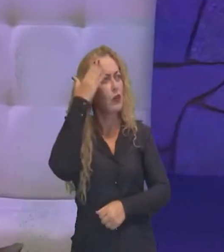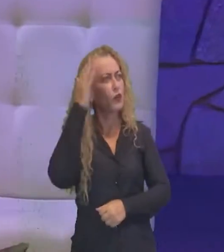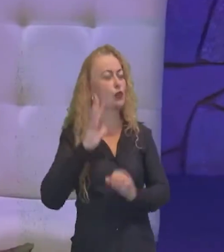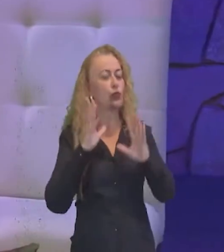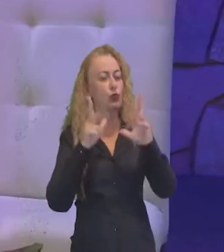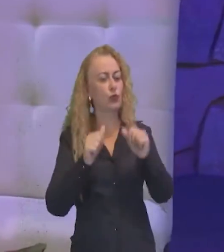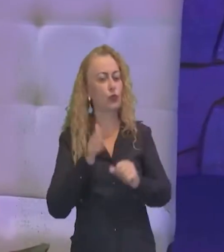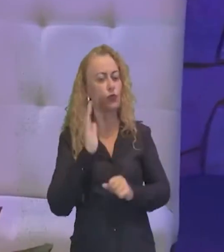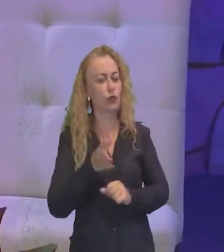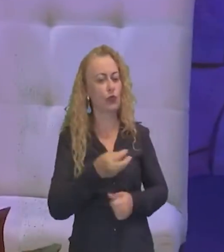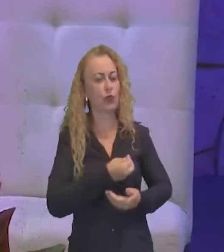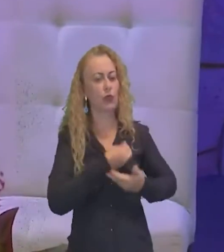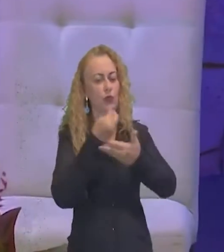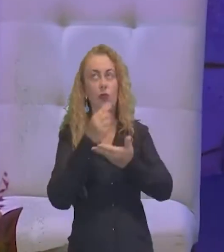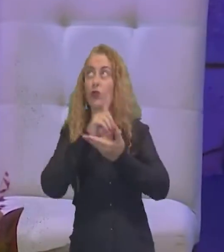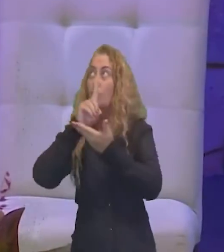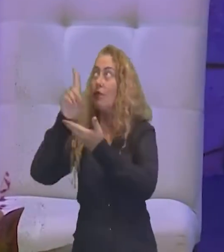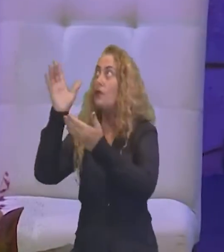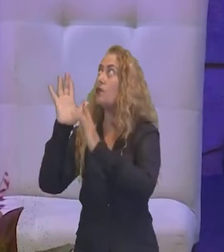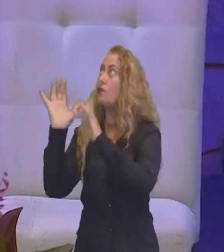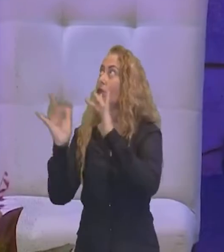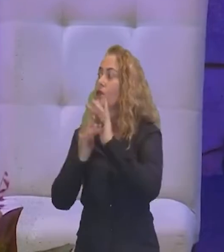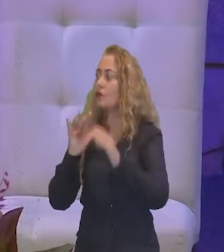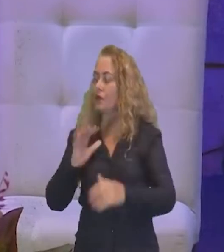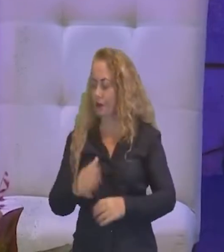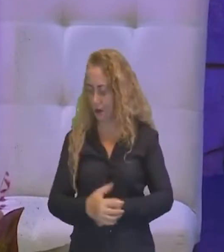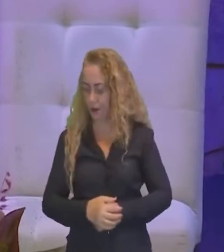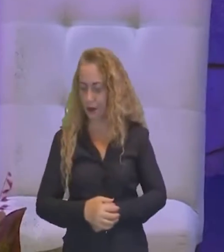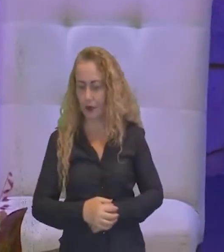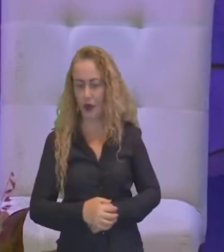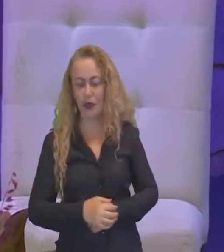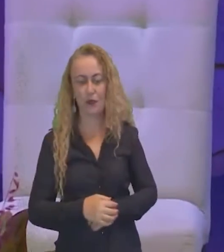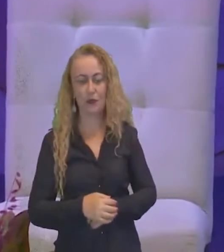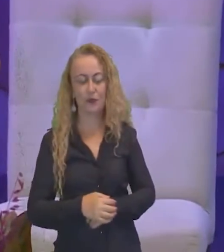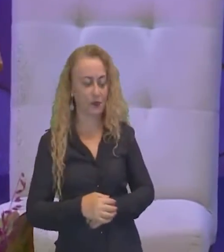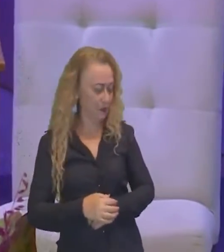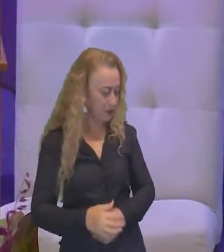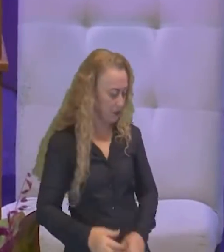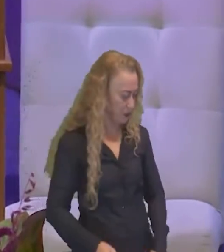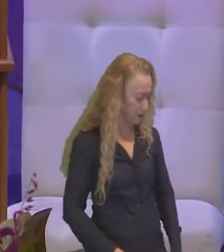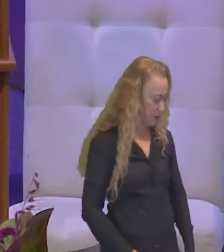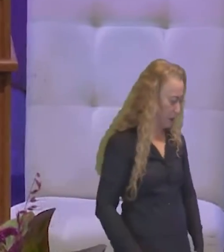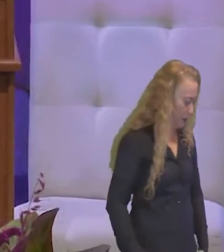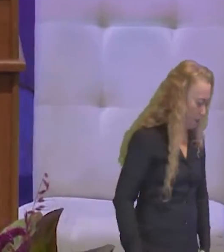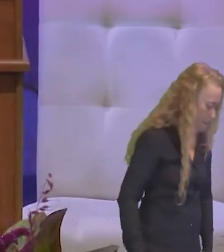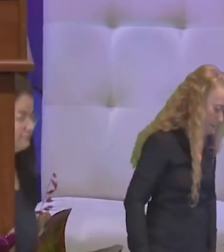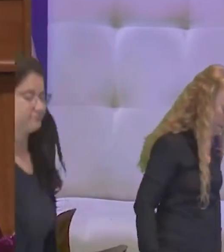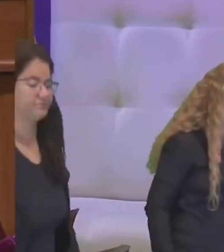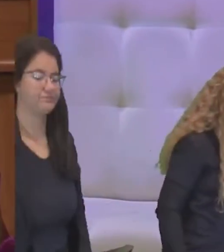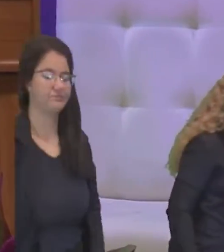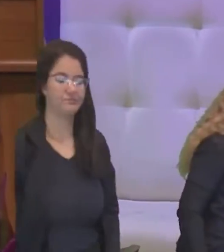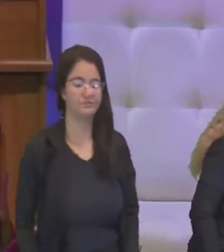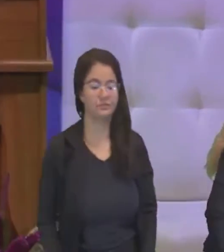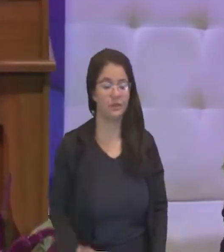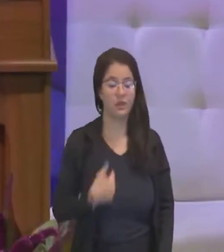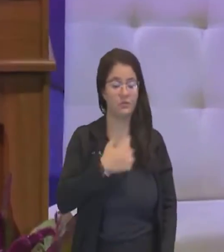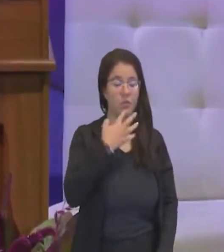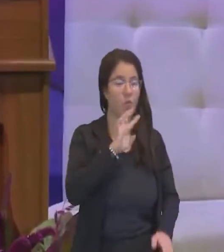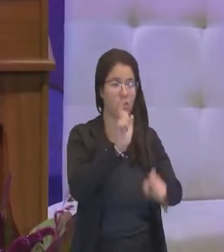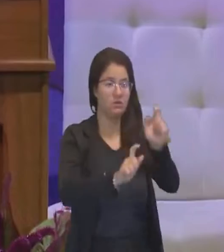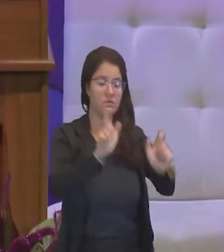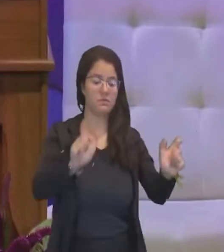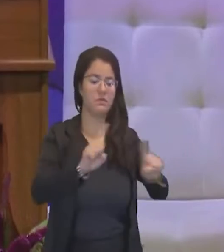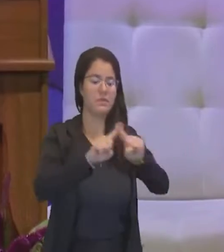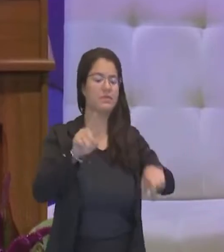já entregaram a sua vida a Jesus. Eu não conheço a congregação, mas talvez tenhamos pessoas aqui